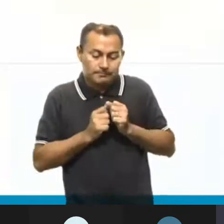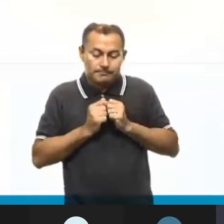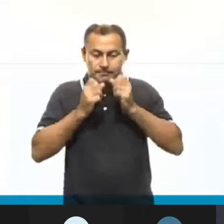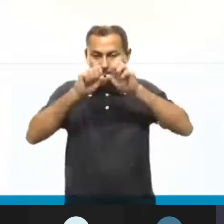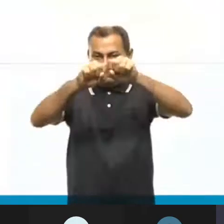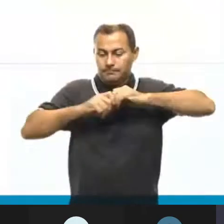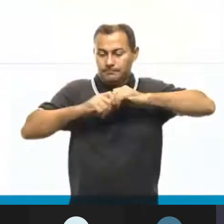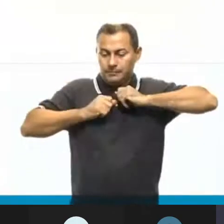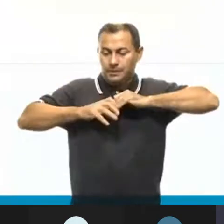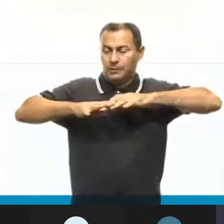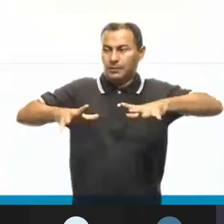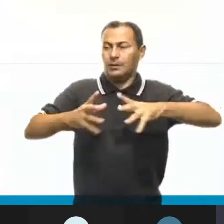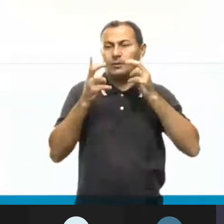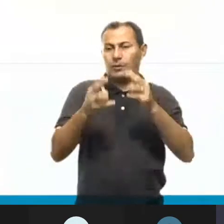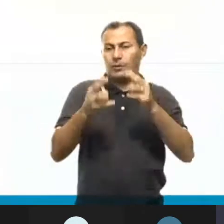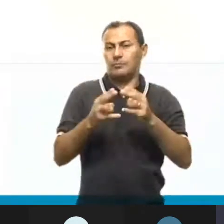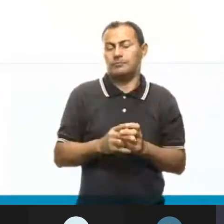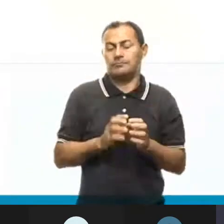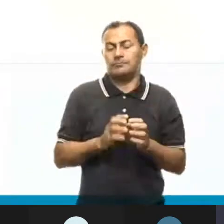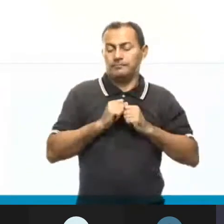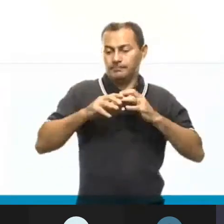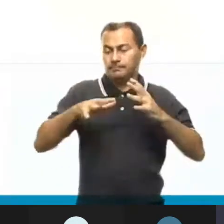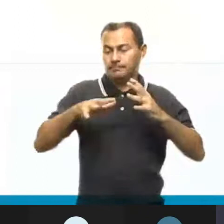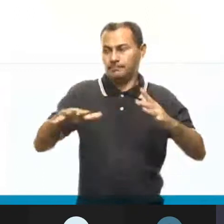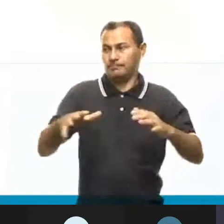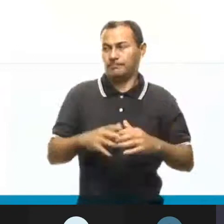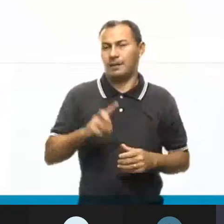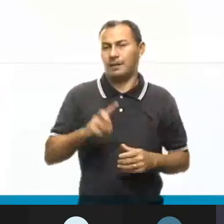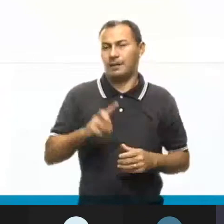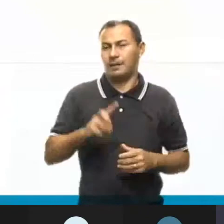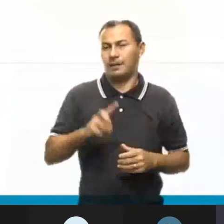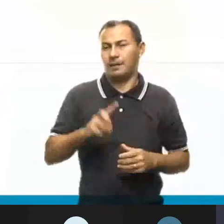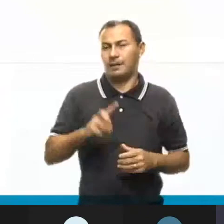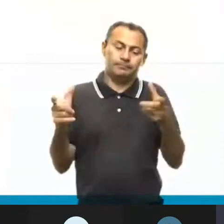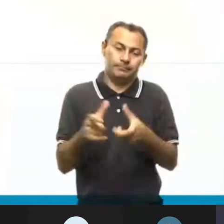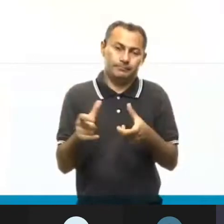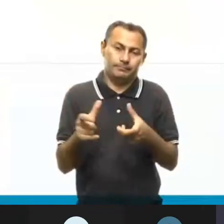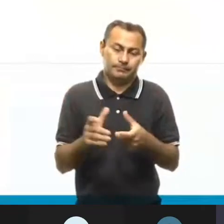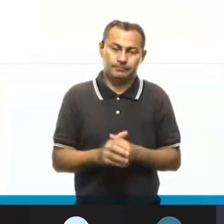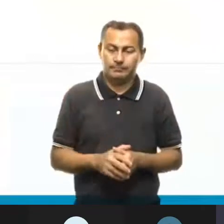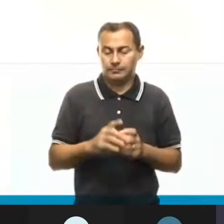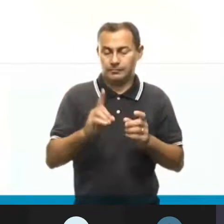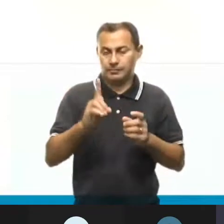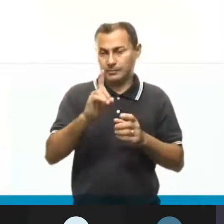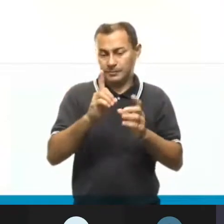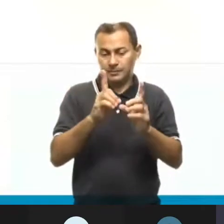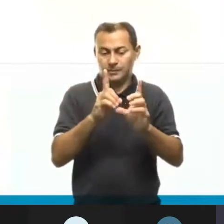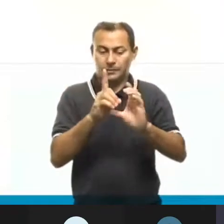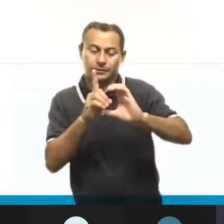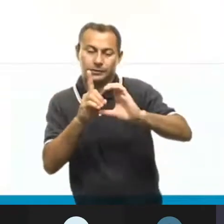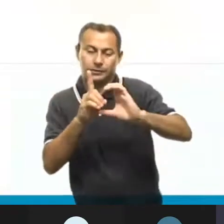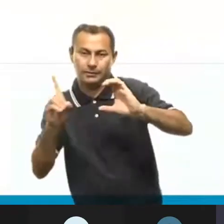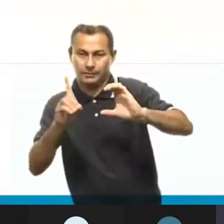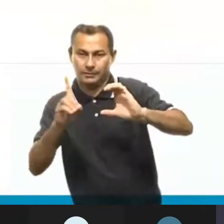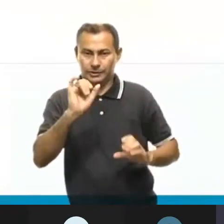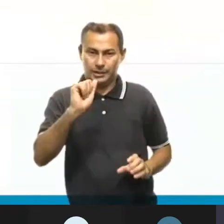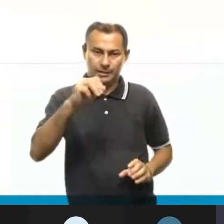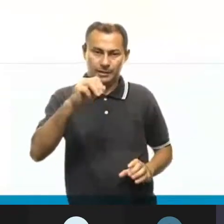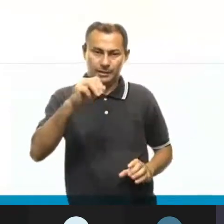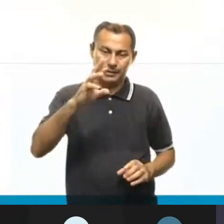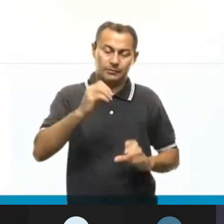até chegar lá em alvéolo e conforme eles vão se ramificando, eles vão diminuindo, né, o diâmetro deles, vão ficando